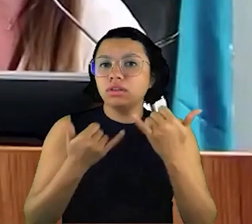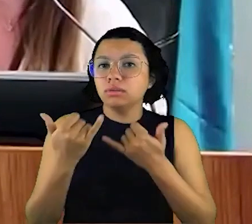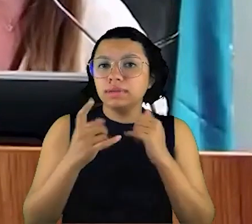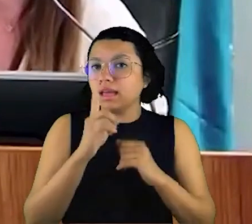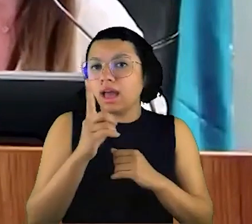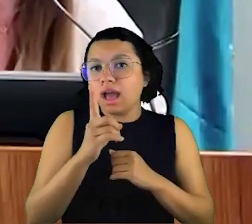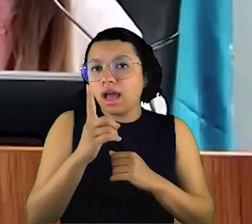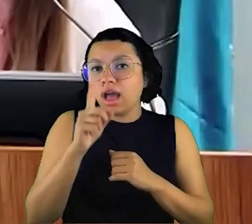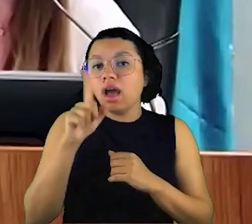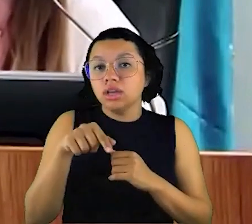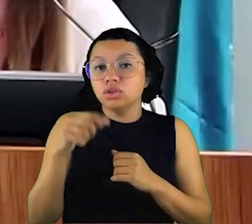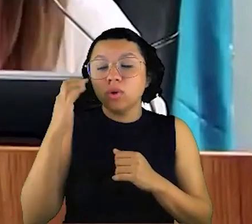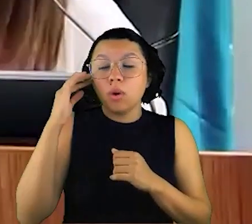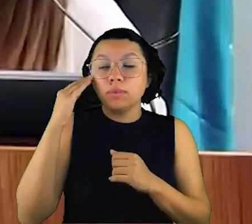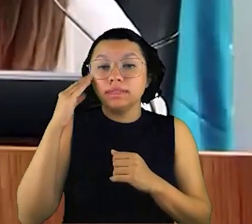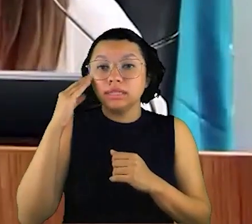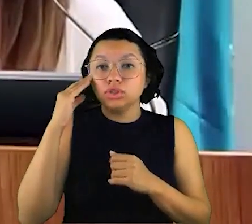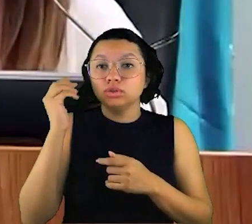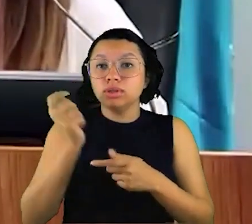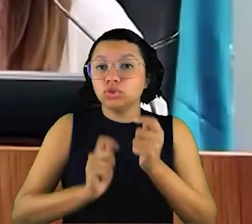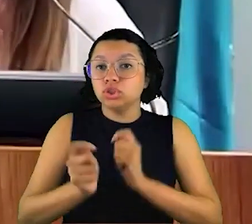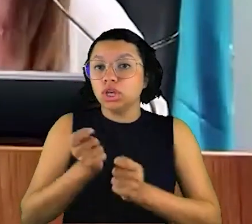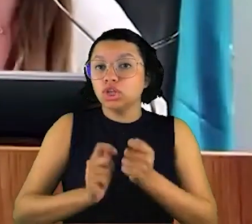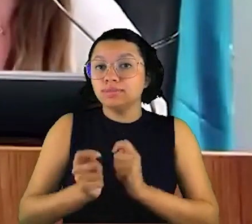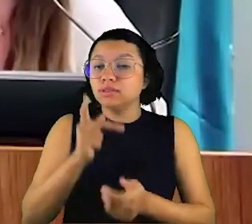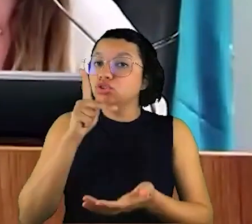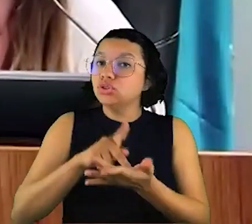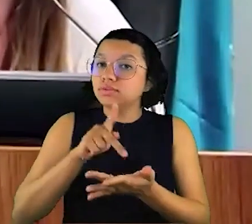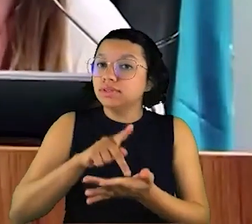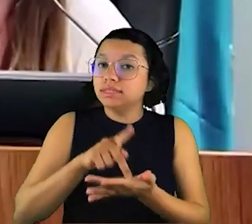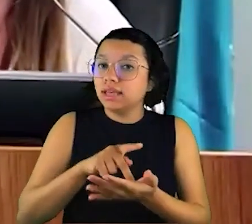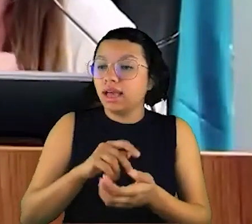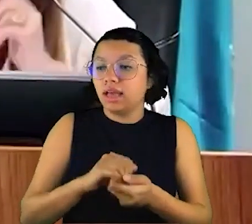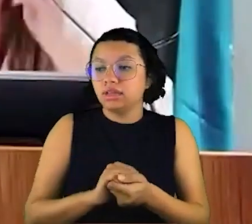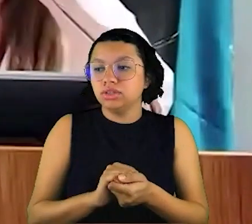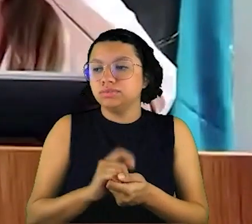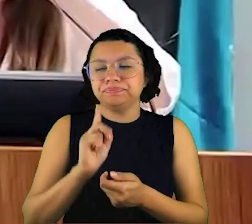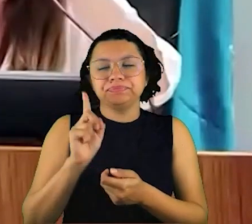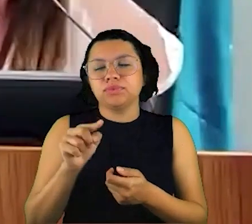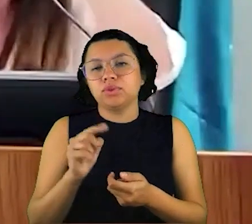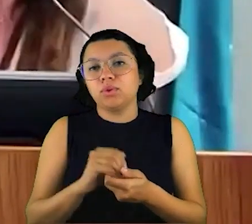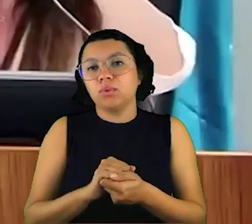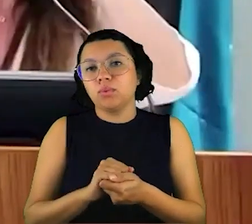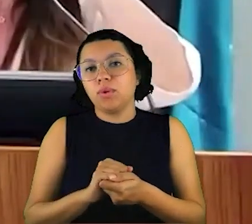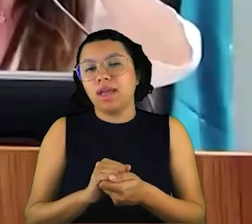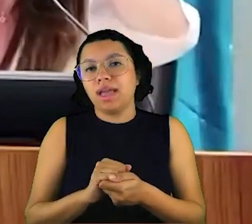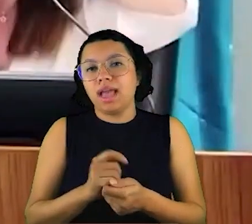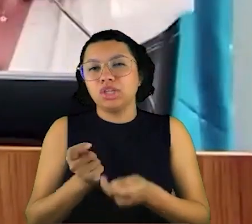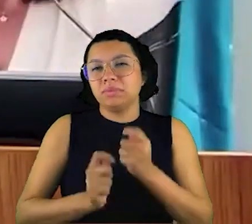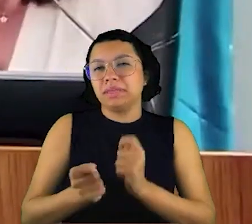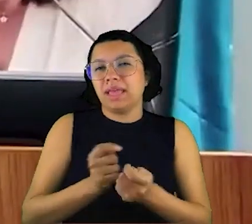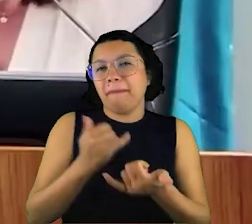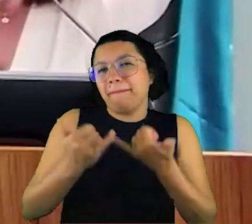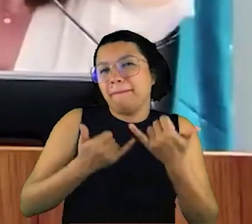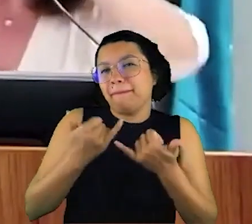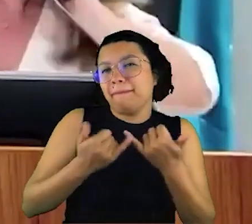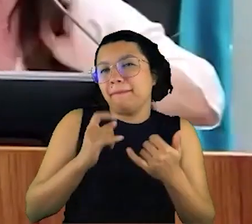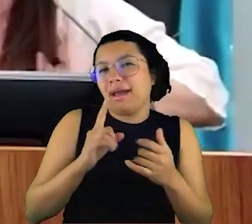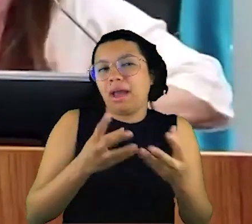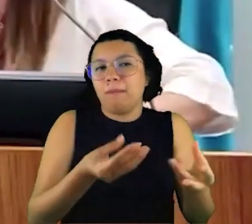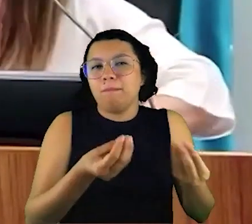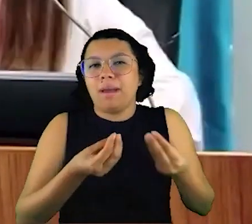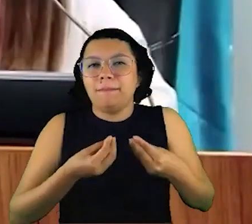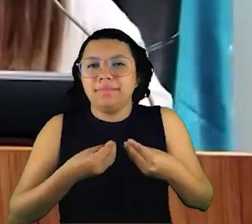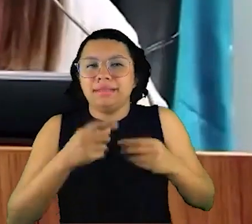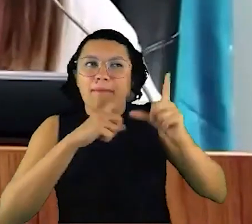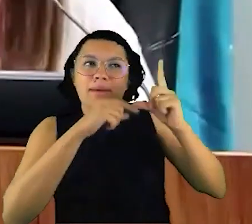tom de brincadeira, não, porque isso é um raciocínio de administração de verdade. Econômico. Não é administração de brincadeirinha para